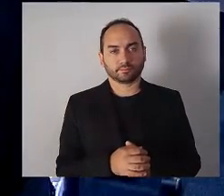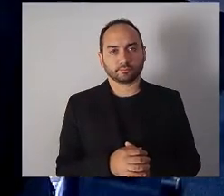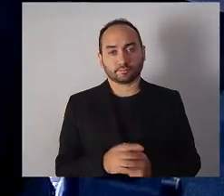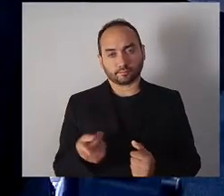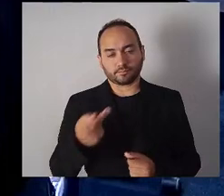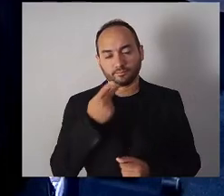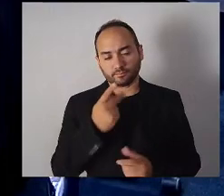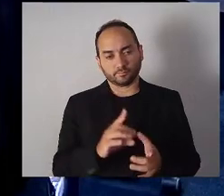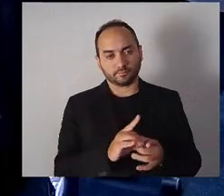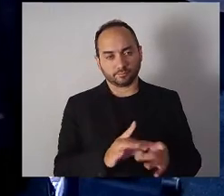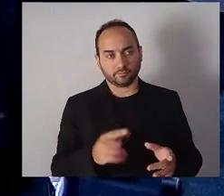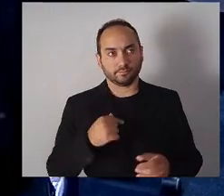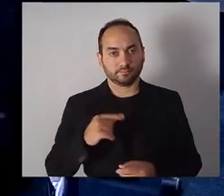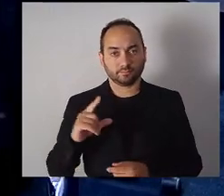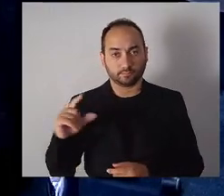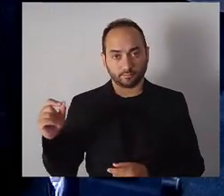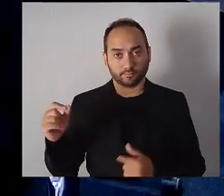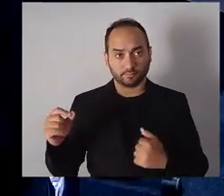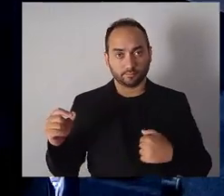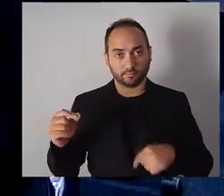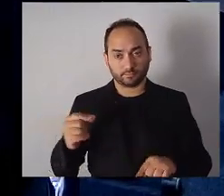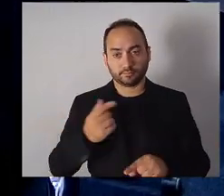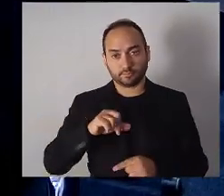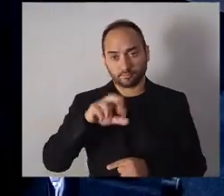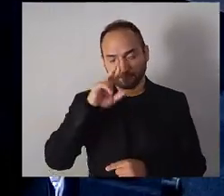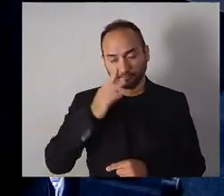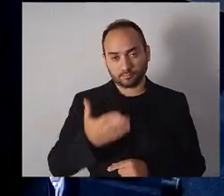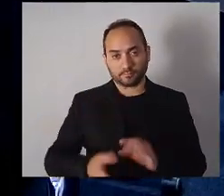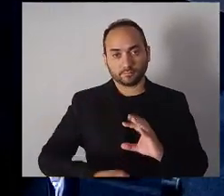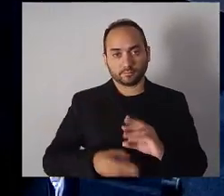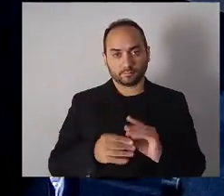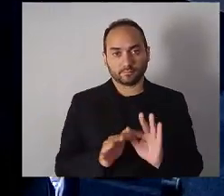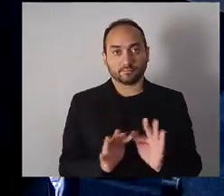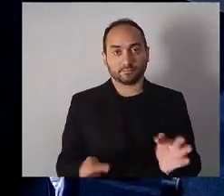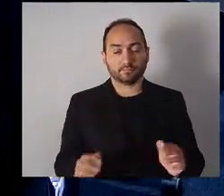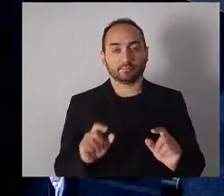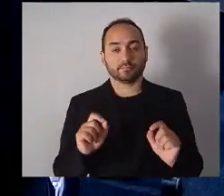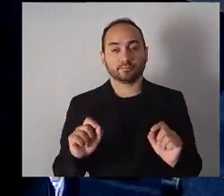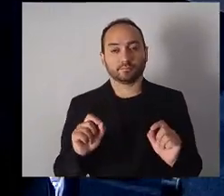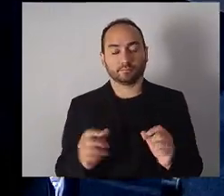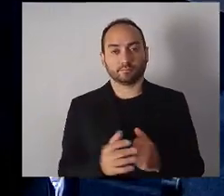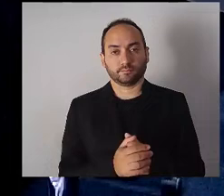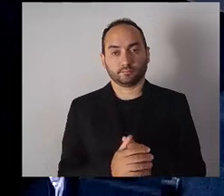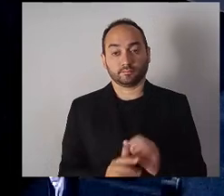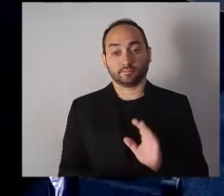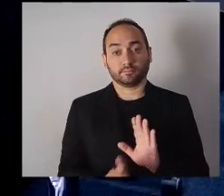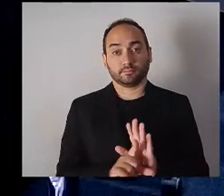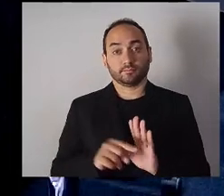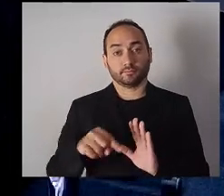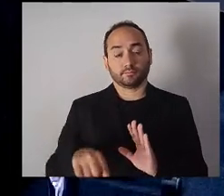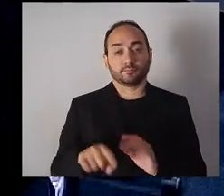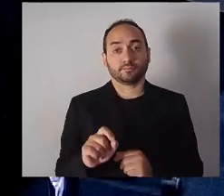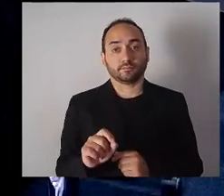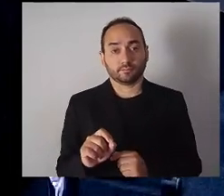que não iremos almoçar, então eu quero aproveitar e fazer um brevíssimo registro de que a resolução que